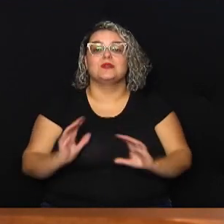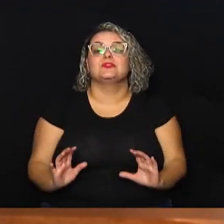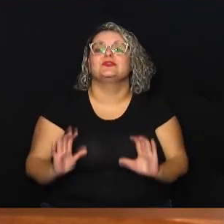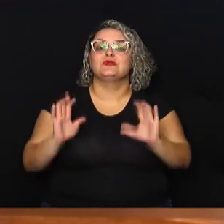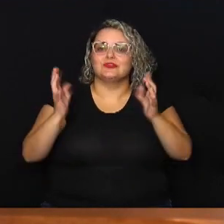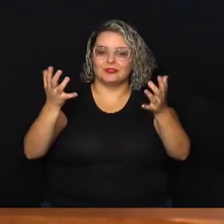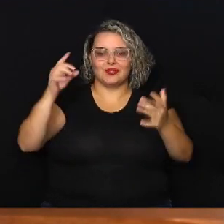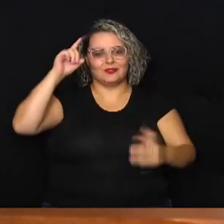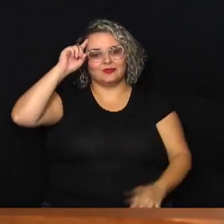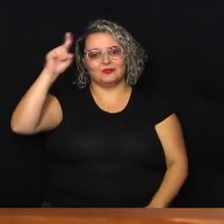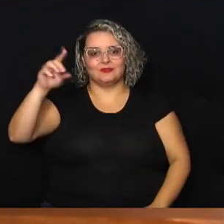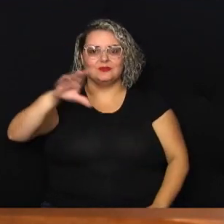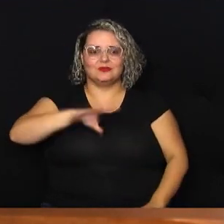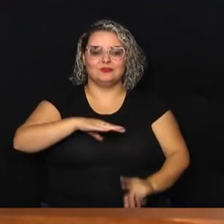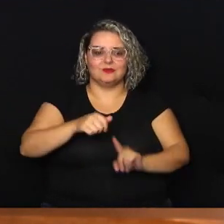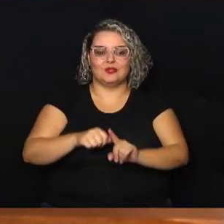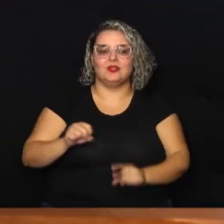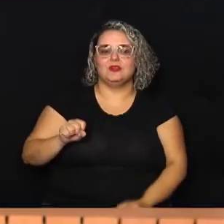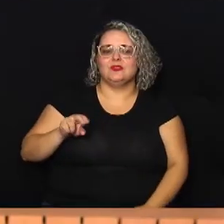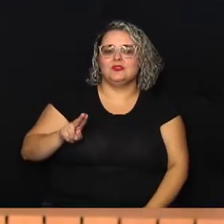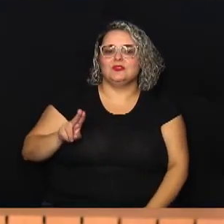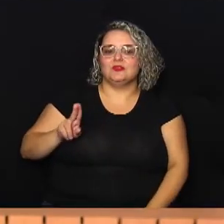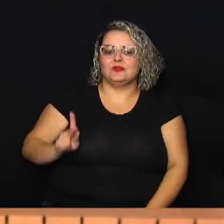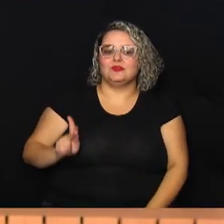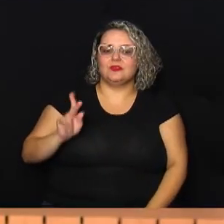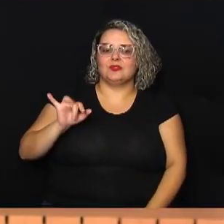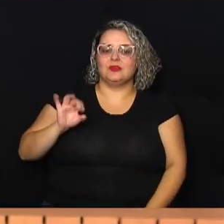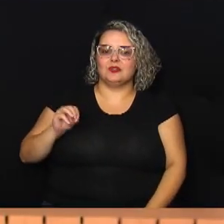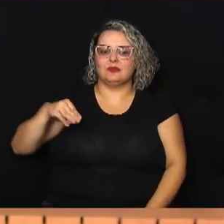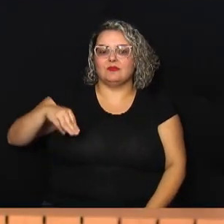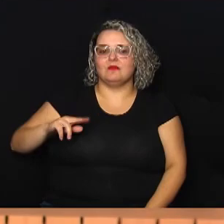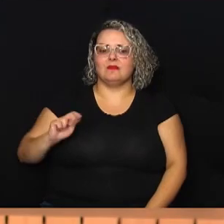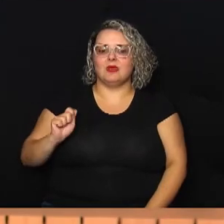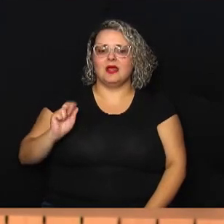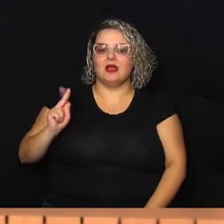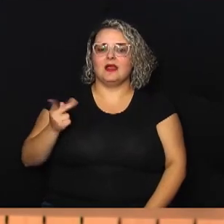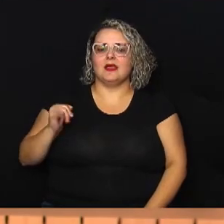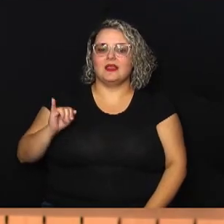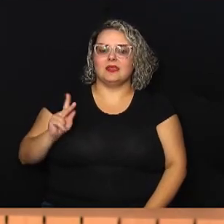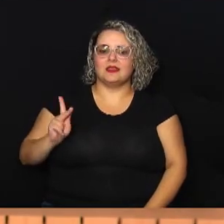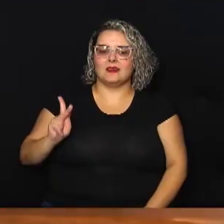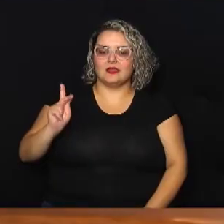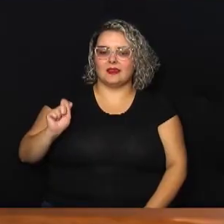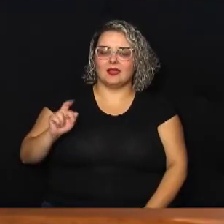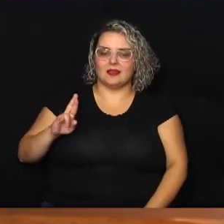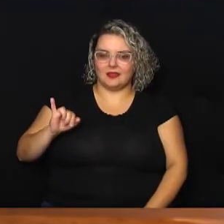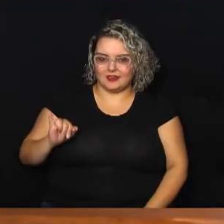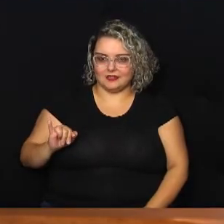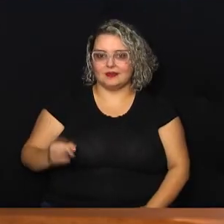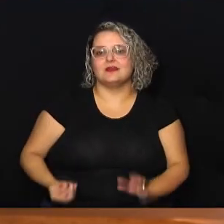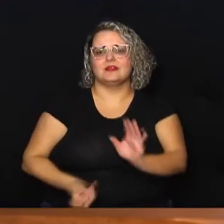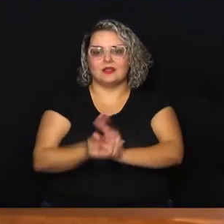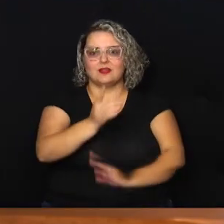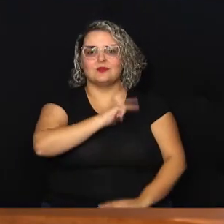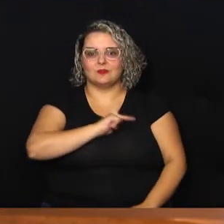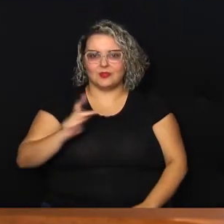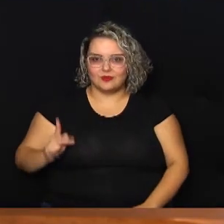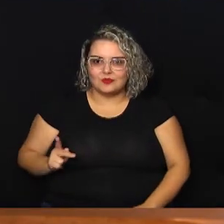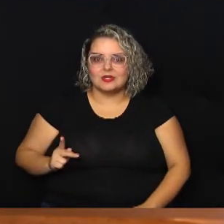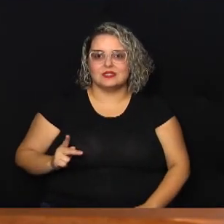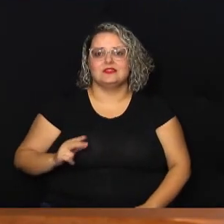Dia Municipal da Suquio Marricari, instituído pelo presidente da Câmara, o vereador Luiz Rossini, o Legislativo